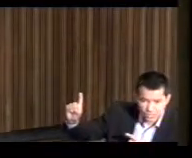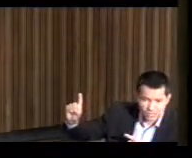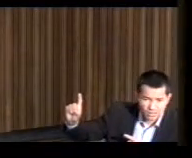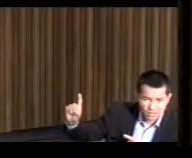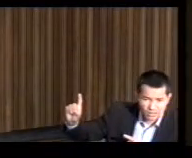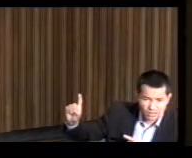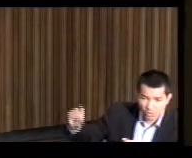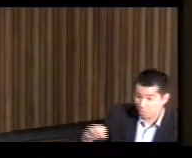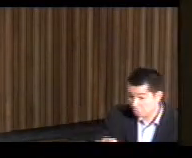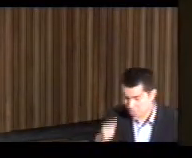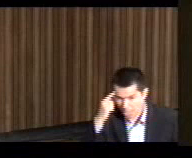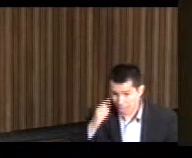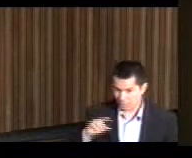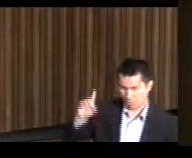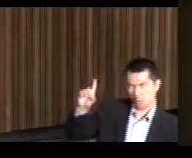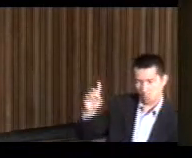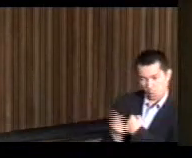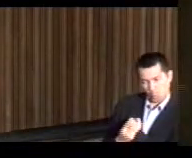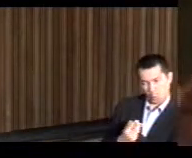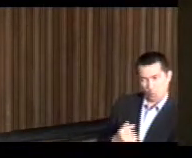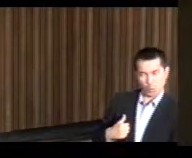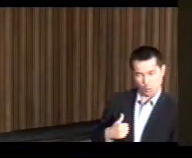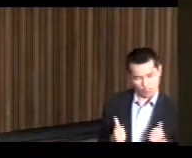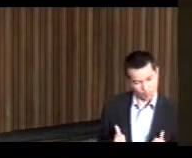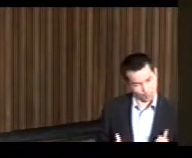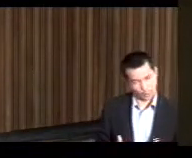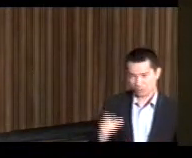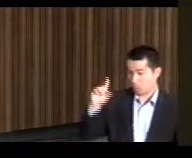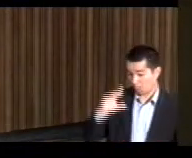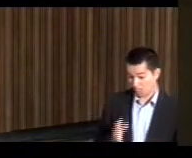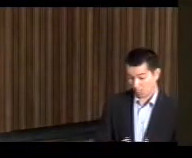muito simples. Muito simples.